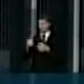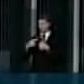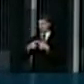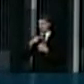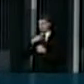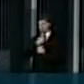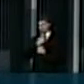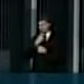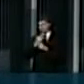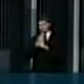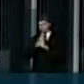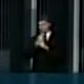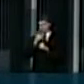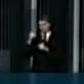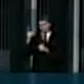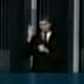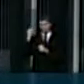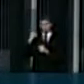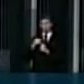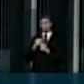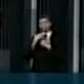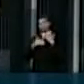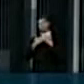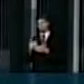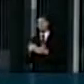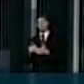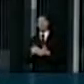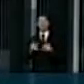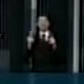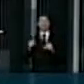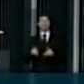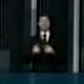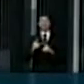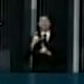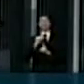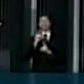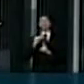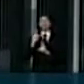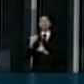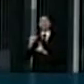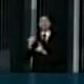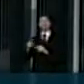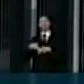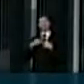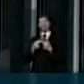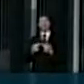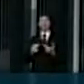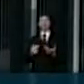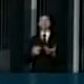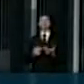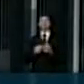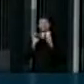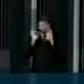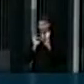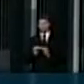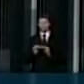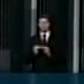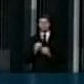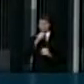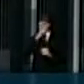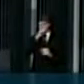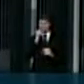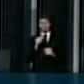nos últimos anos, perdeu população, por conta justamente da chamada